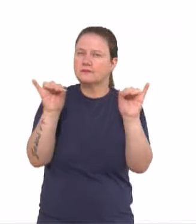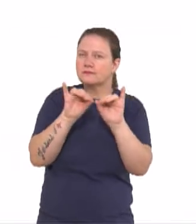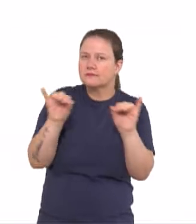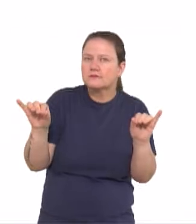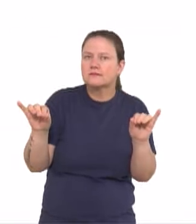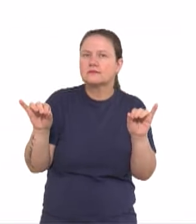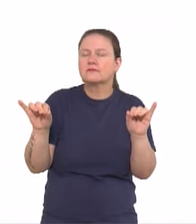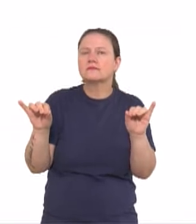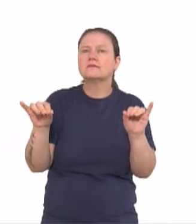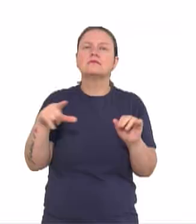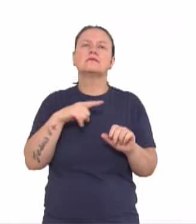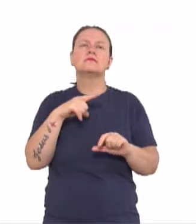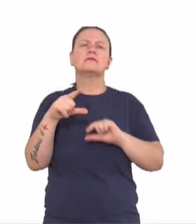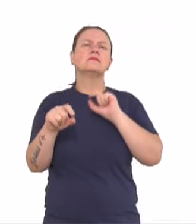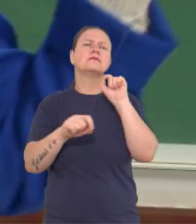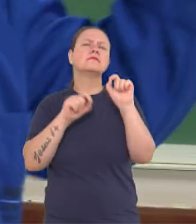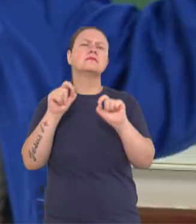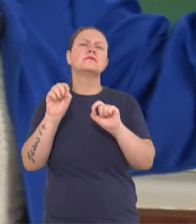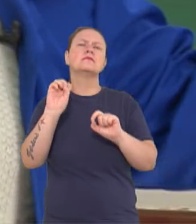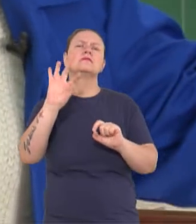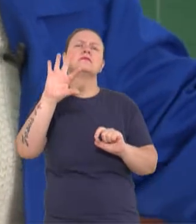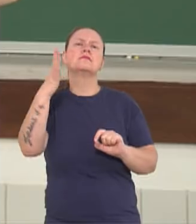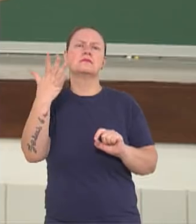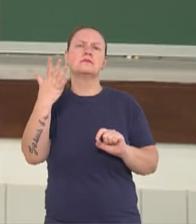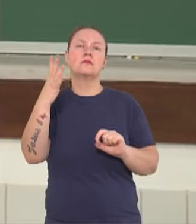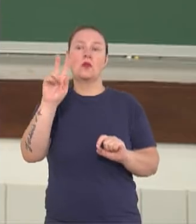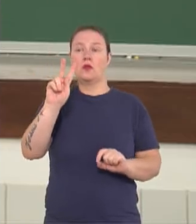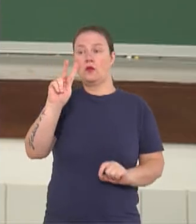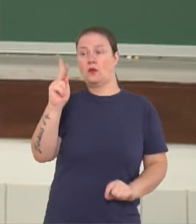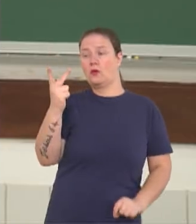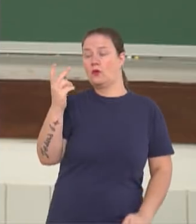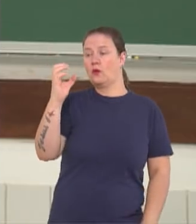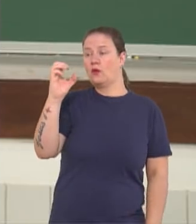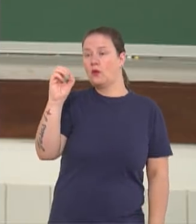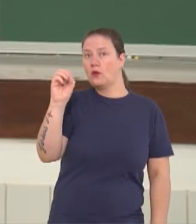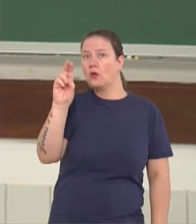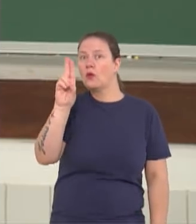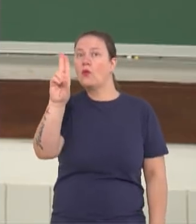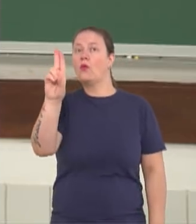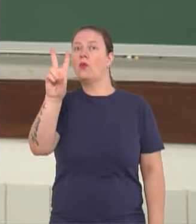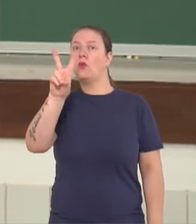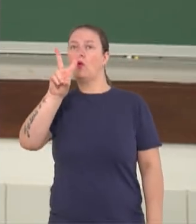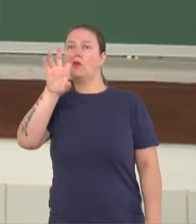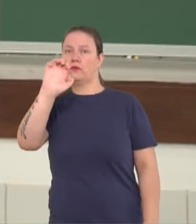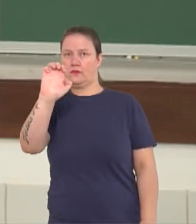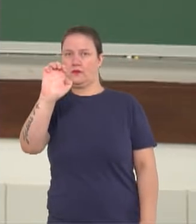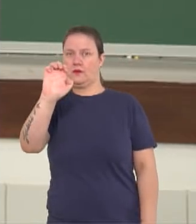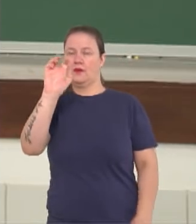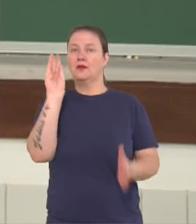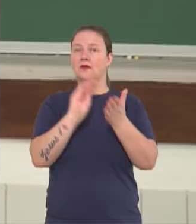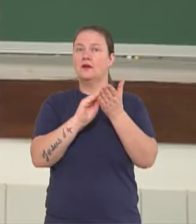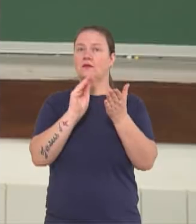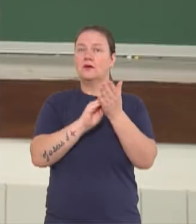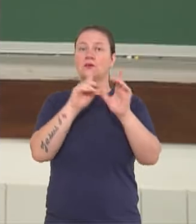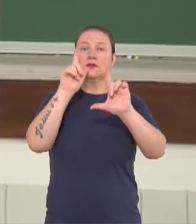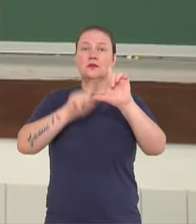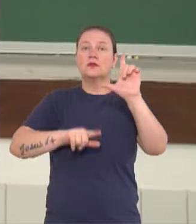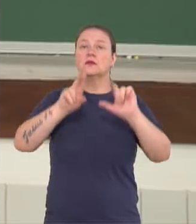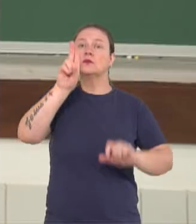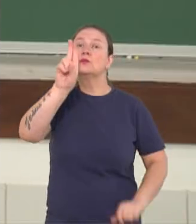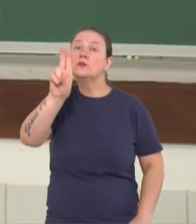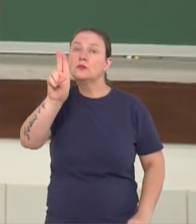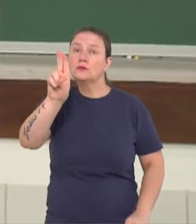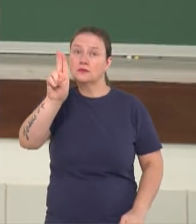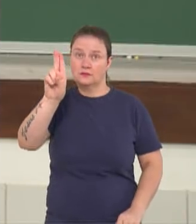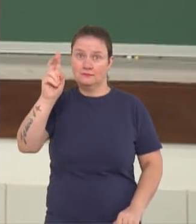constar ali o que houve, está faltando o ali, né? O que houve, o que aconteceu, né? Por que eu